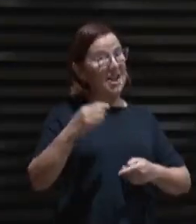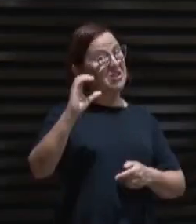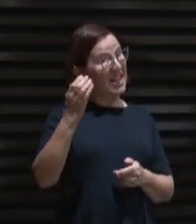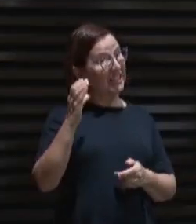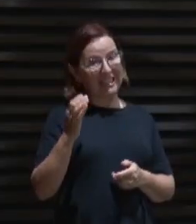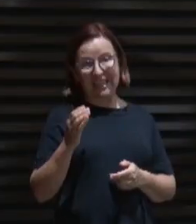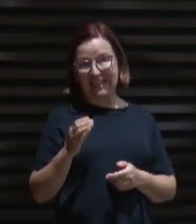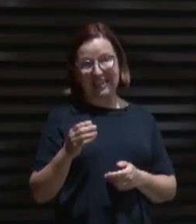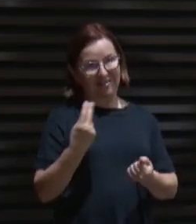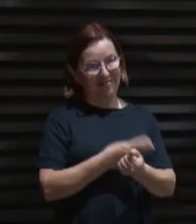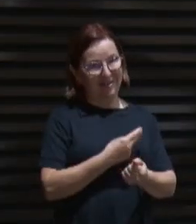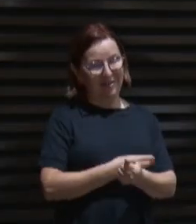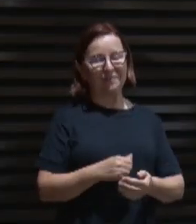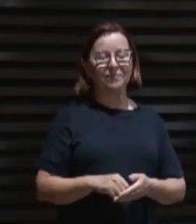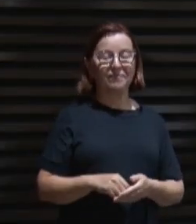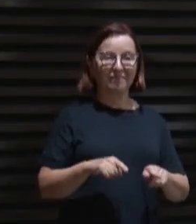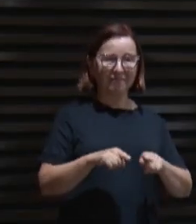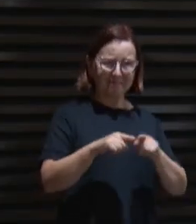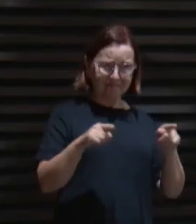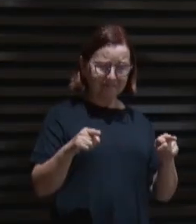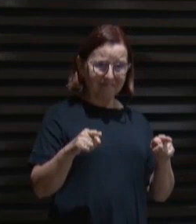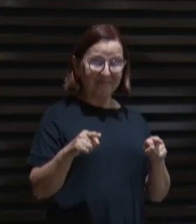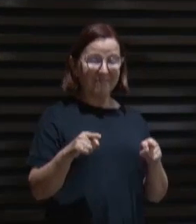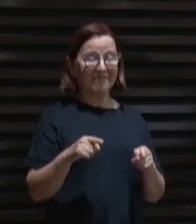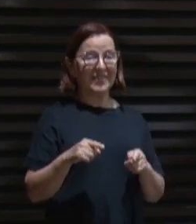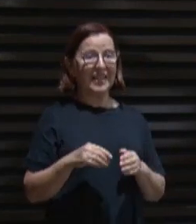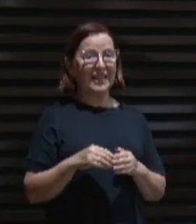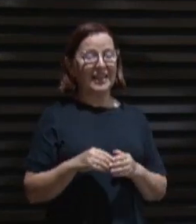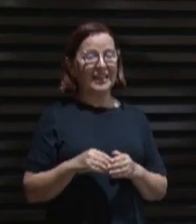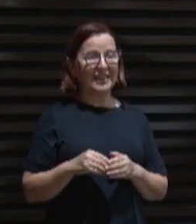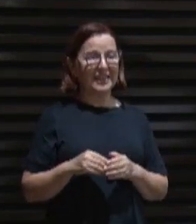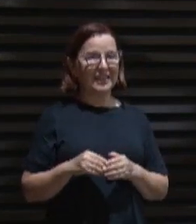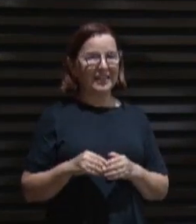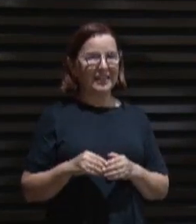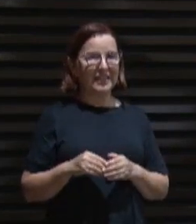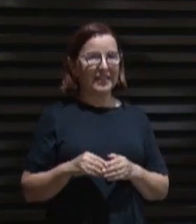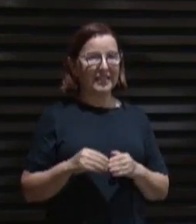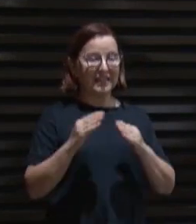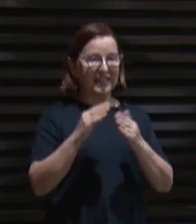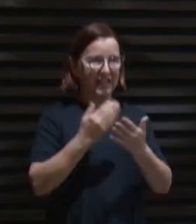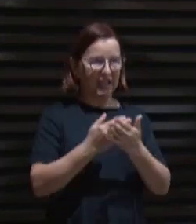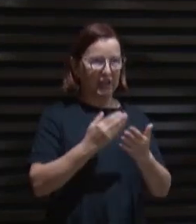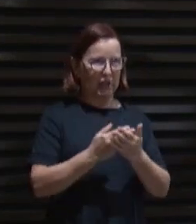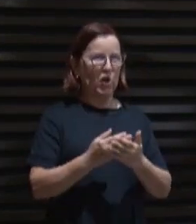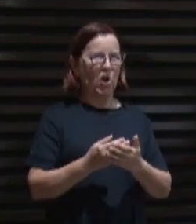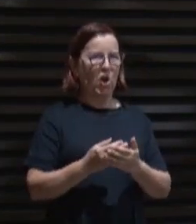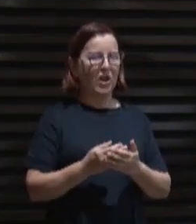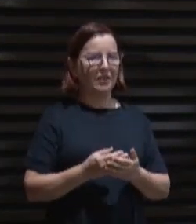a escola foi invadida por pensamento darwiniano, as universidades